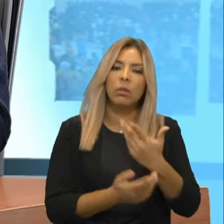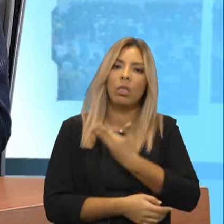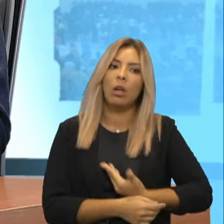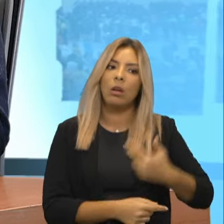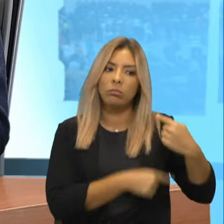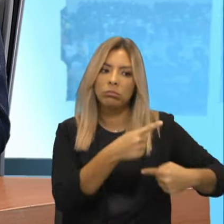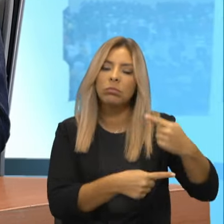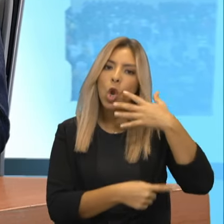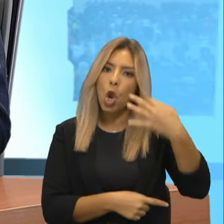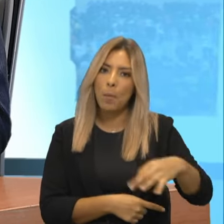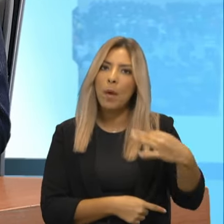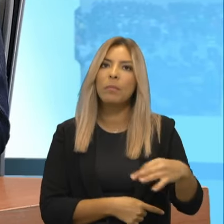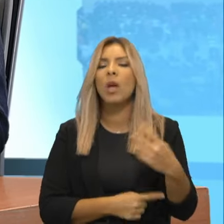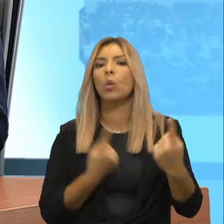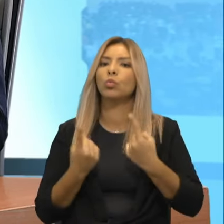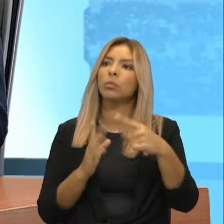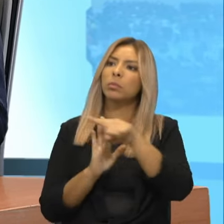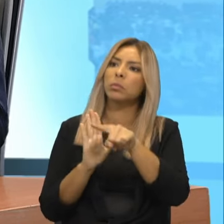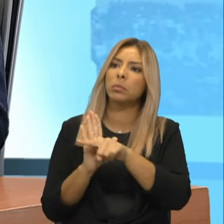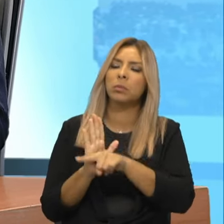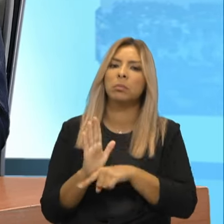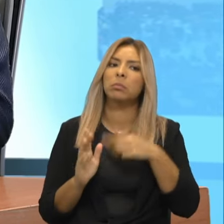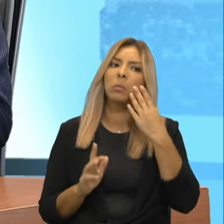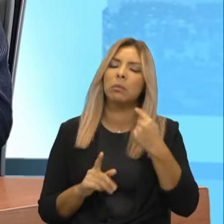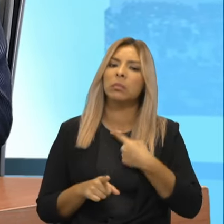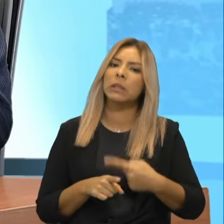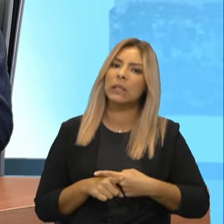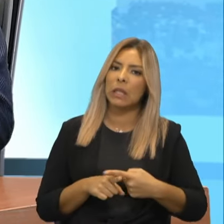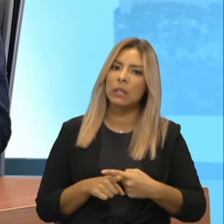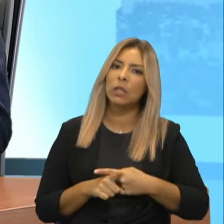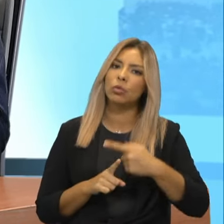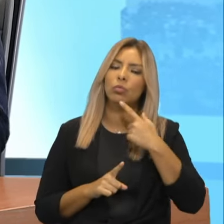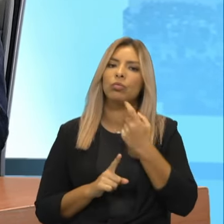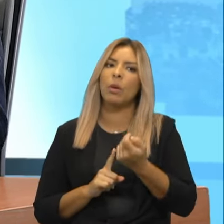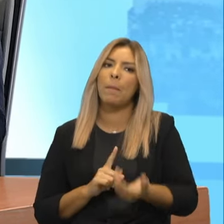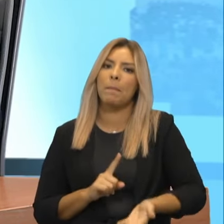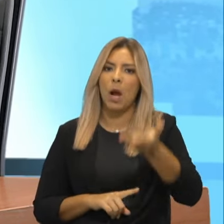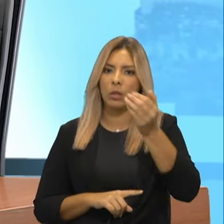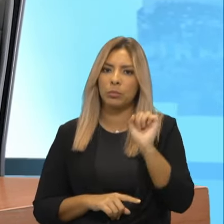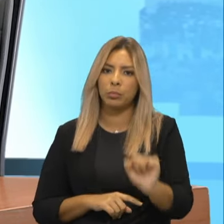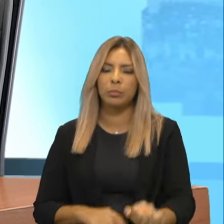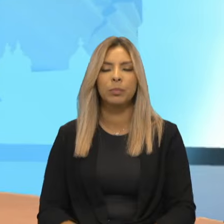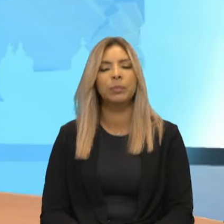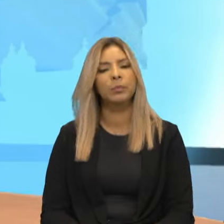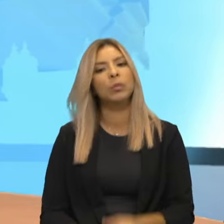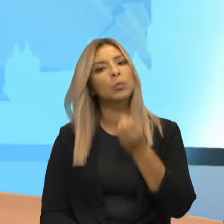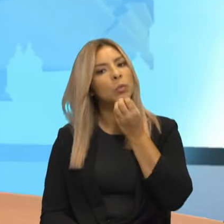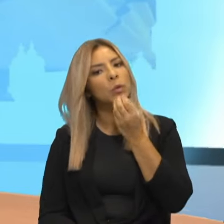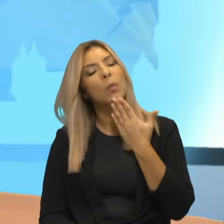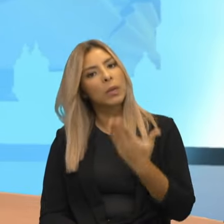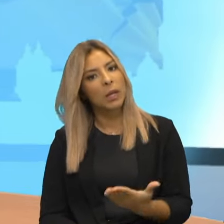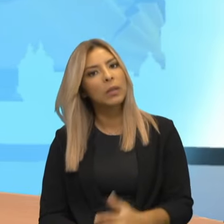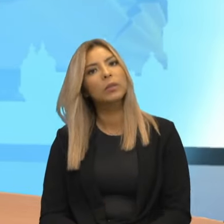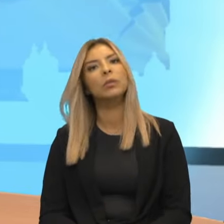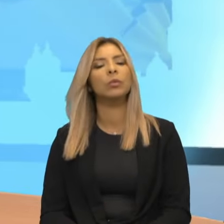algumas medidas nesta área que me parece, aliás, a parte mais interessante do pacote média apresentado pelo Governo. Muito bem. Obrigado, José Pedro